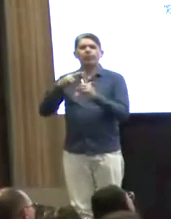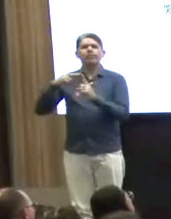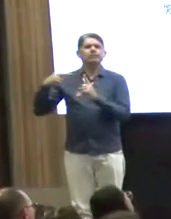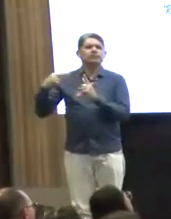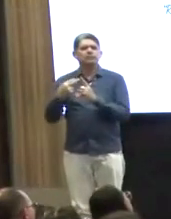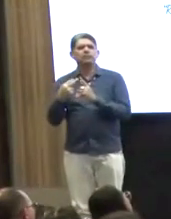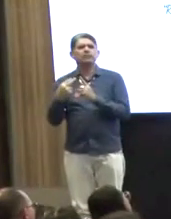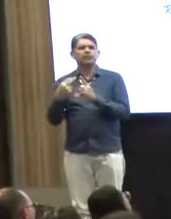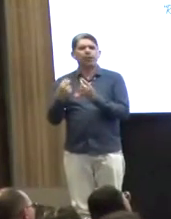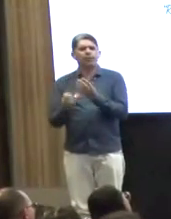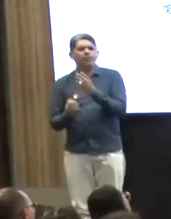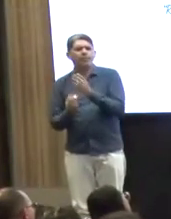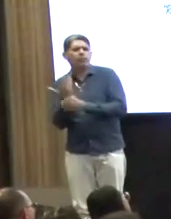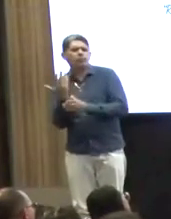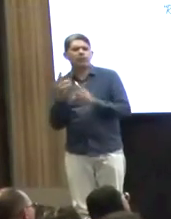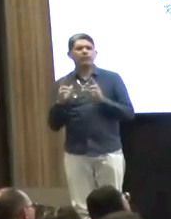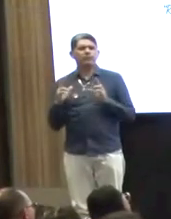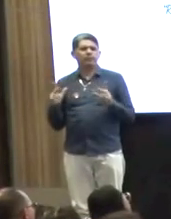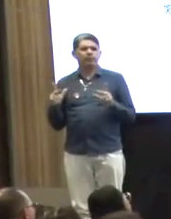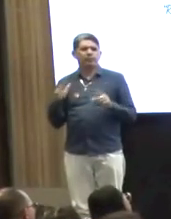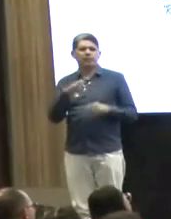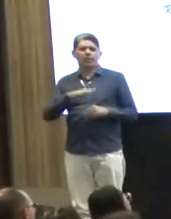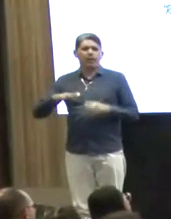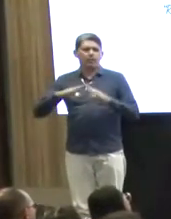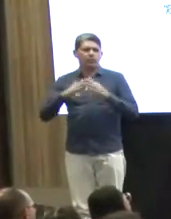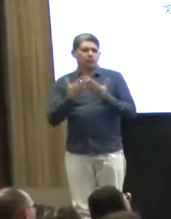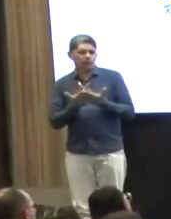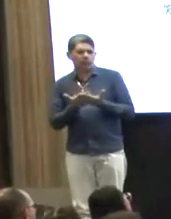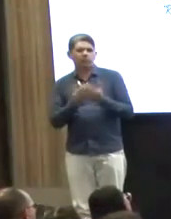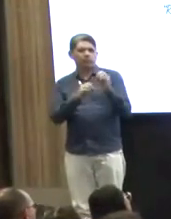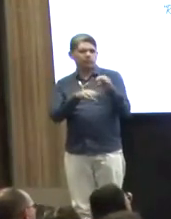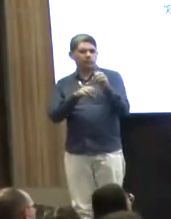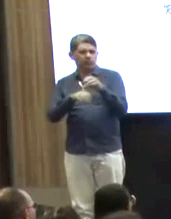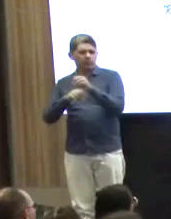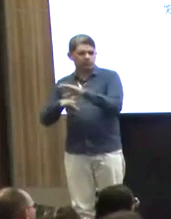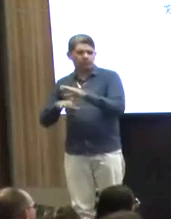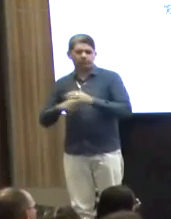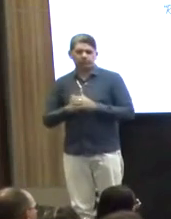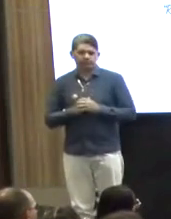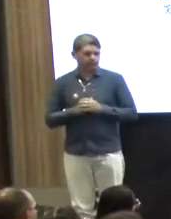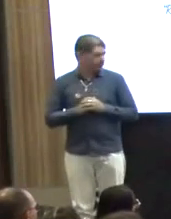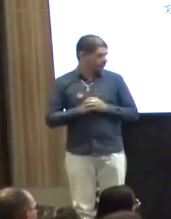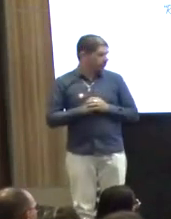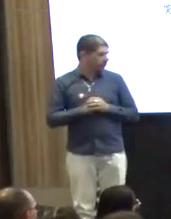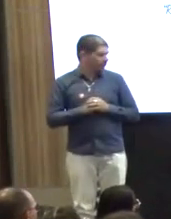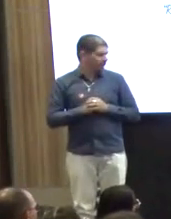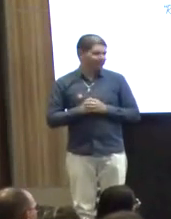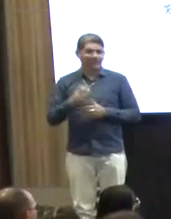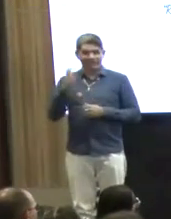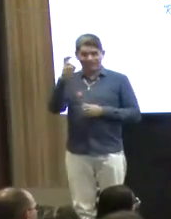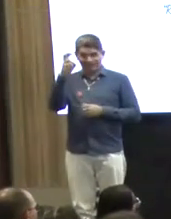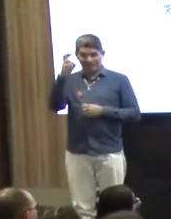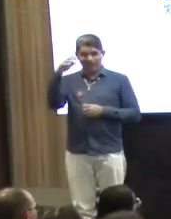da diferença no ambiente escolar, no contexto educativo. Isso em 5 minutos, hein?